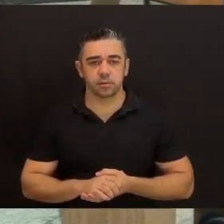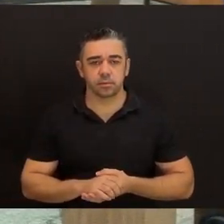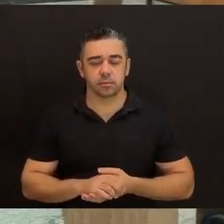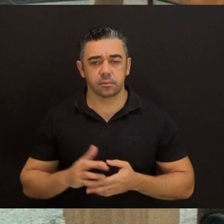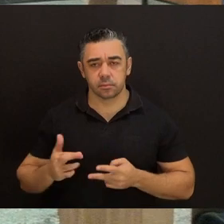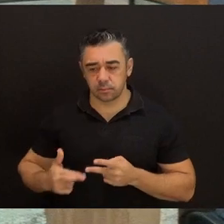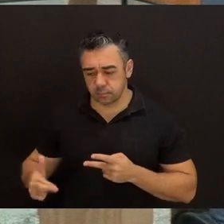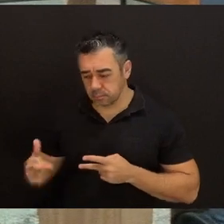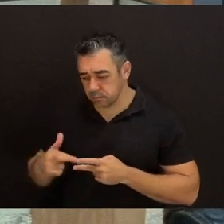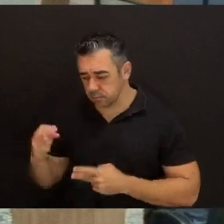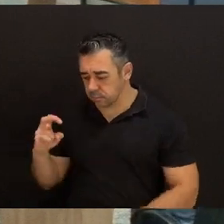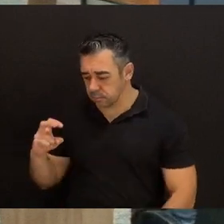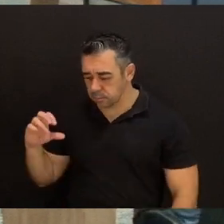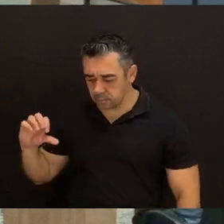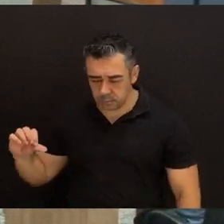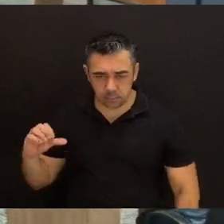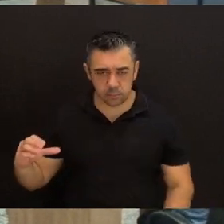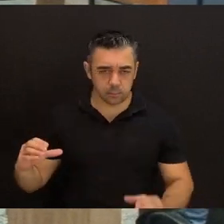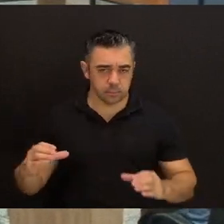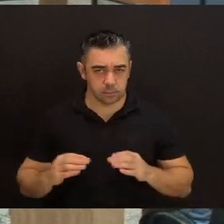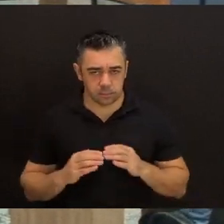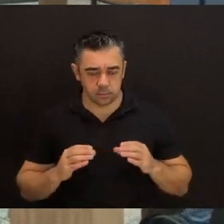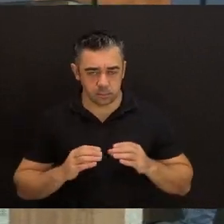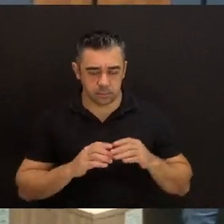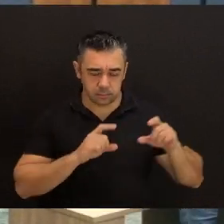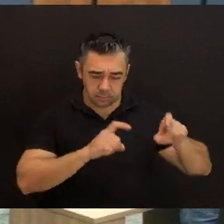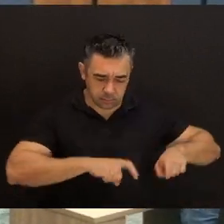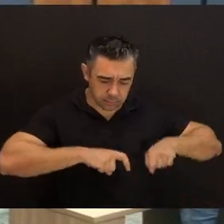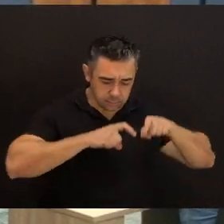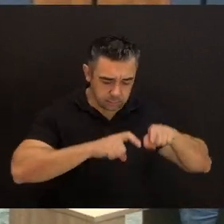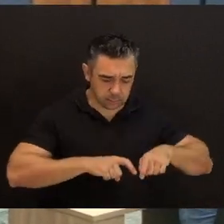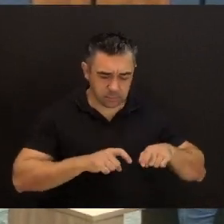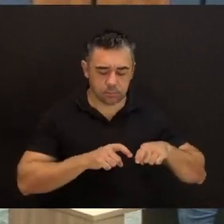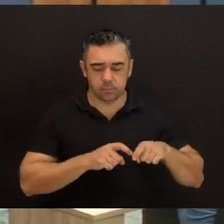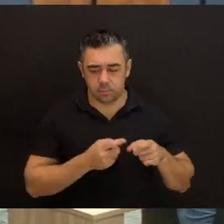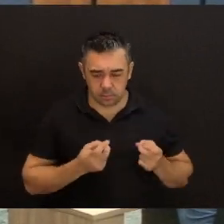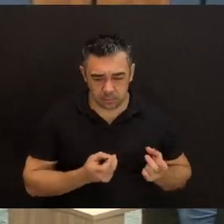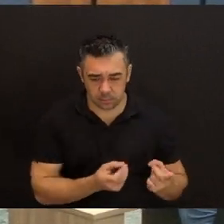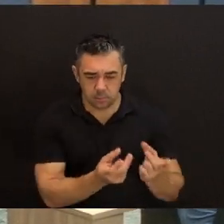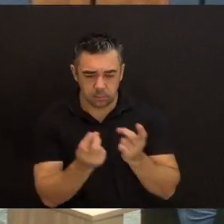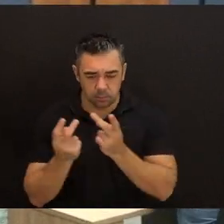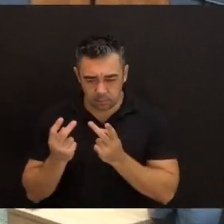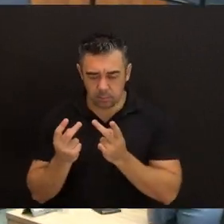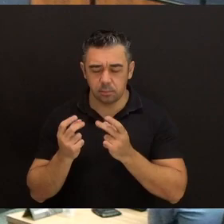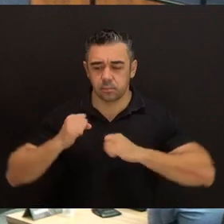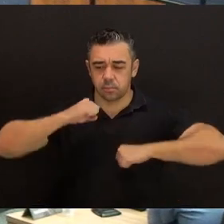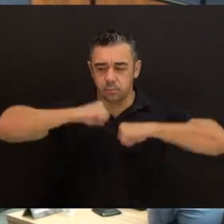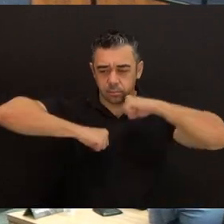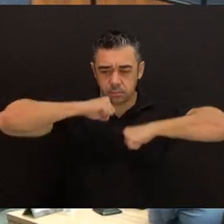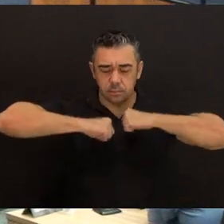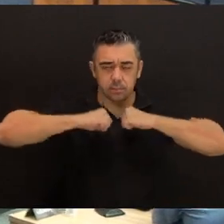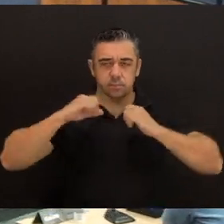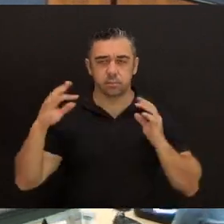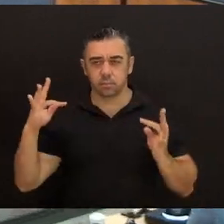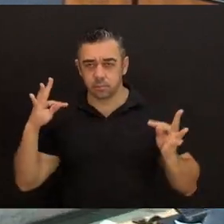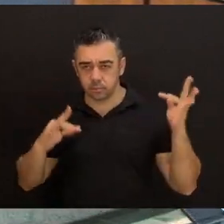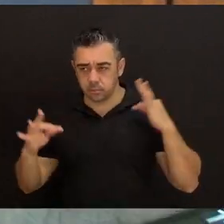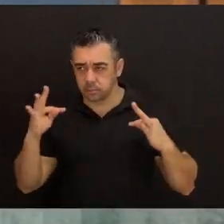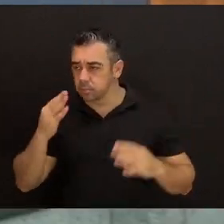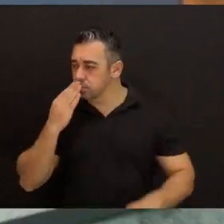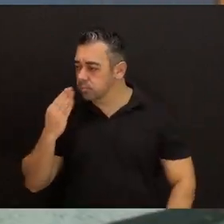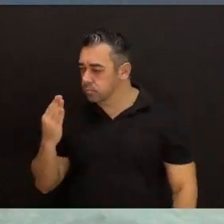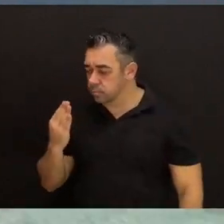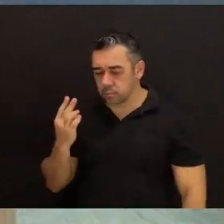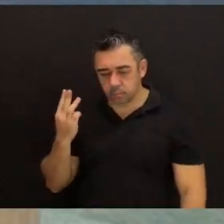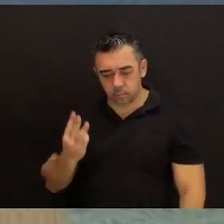de número 59 tá começando de agricultura comércio indústria e turismo pedindo mais 30 dias